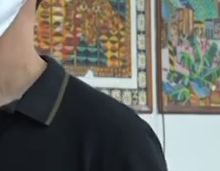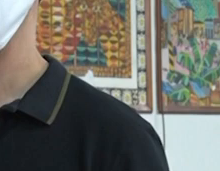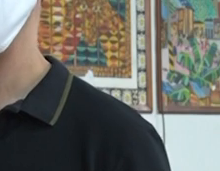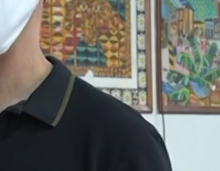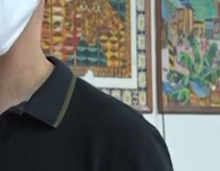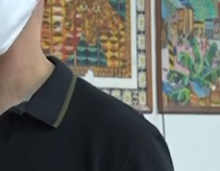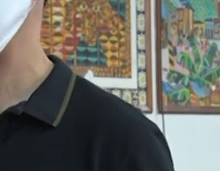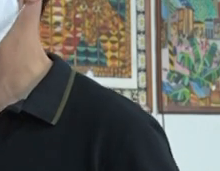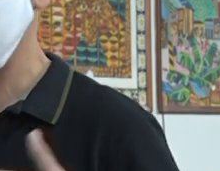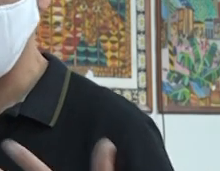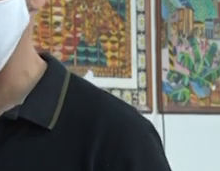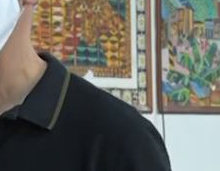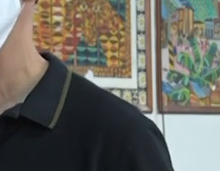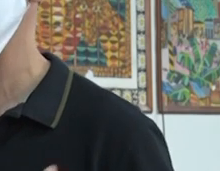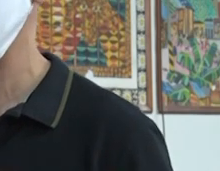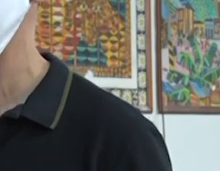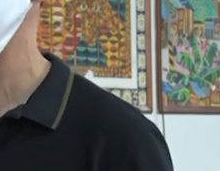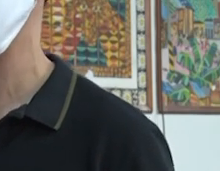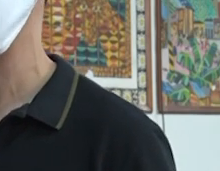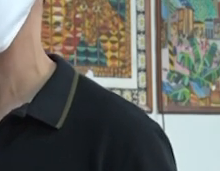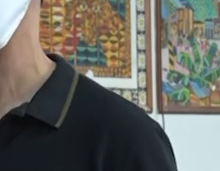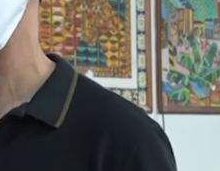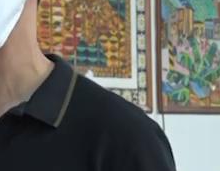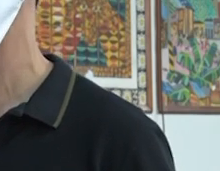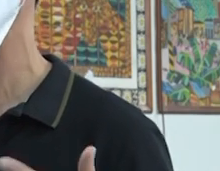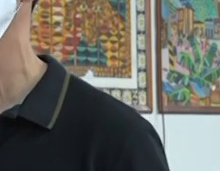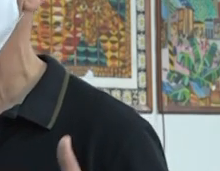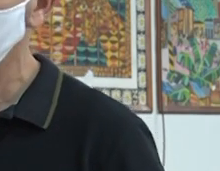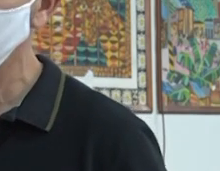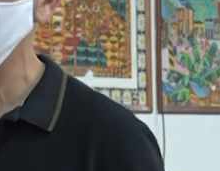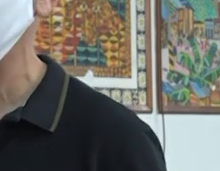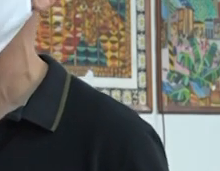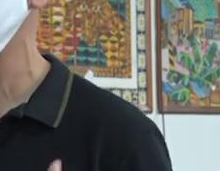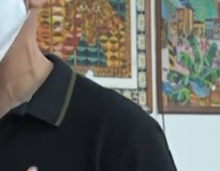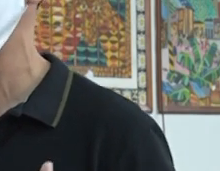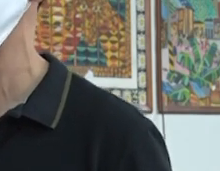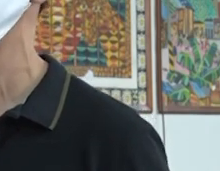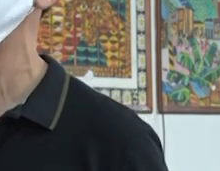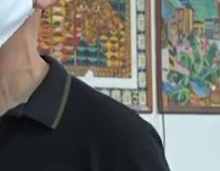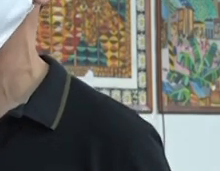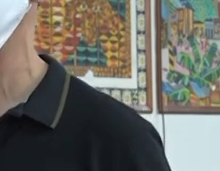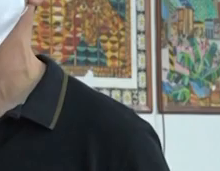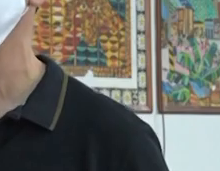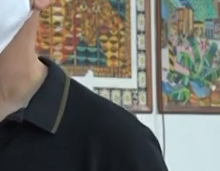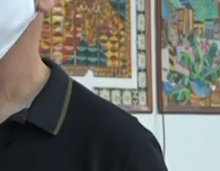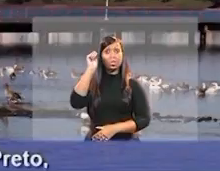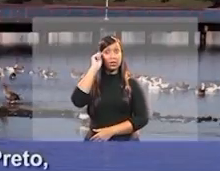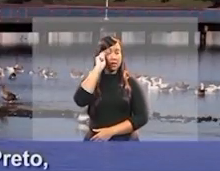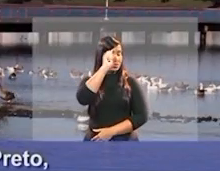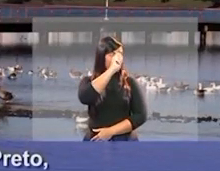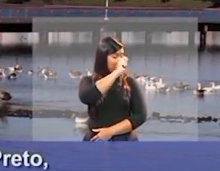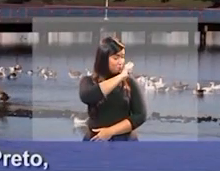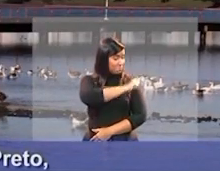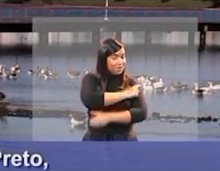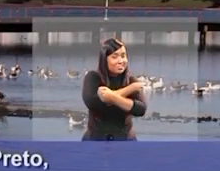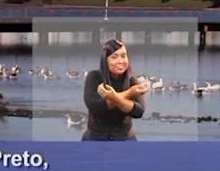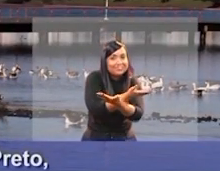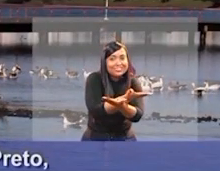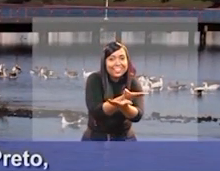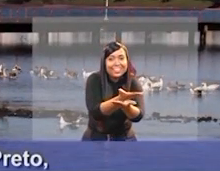pessoas, mais famílias e mais moradores da cidade tivessem conhecimento do hino. São